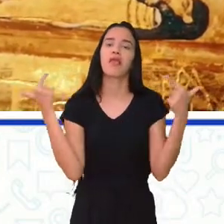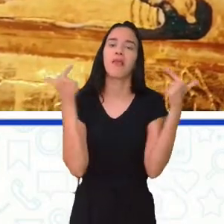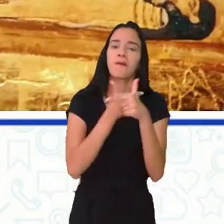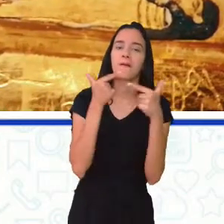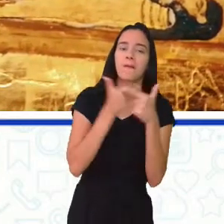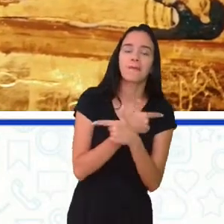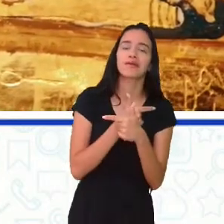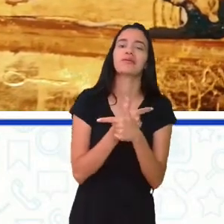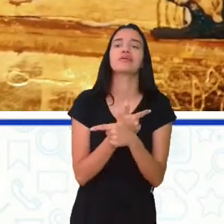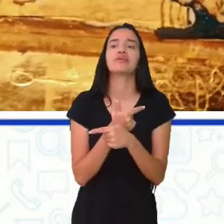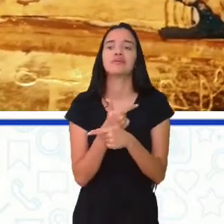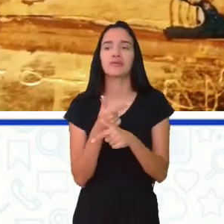que satirizavam